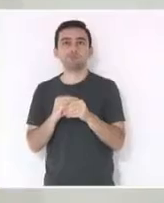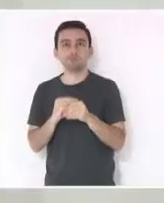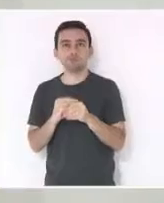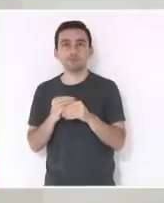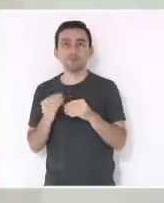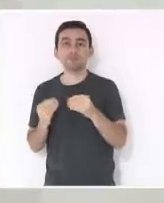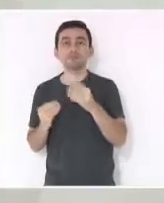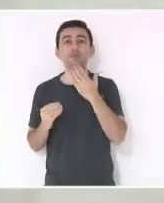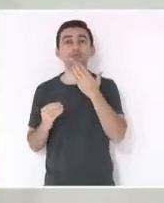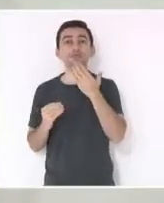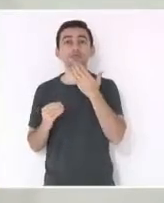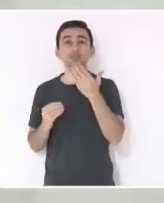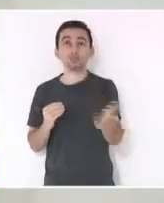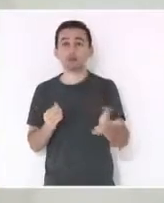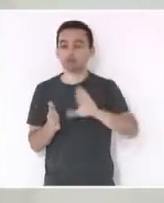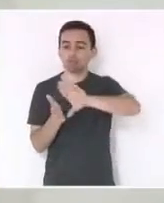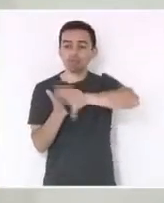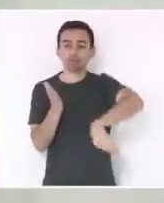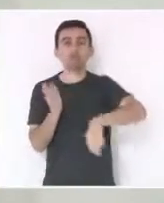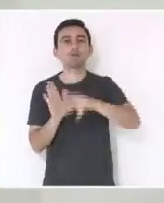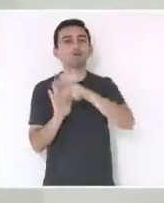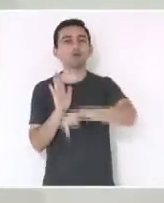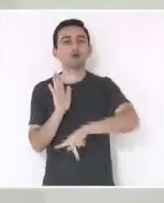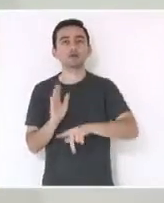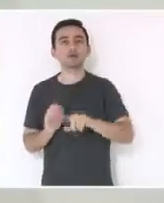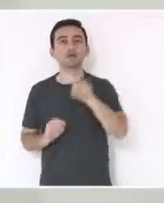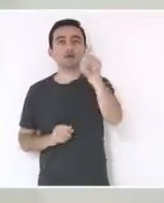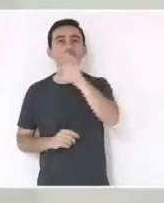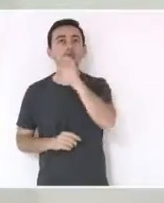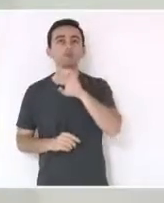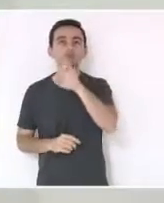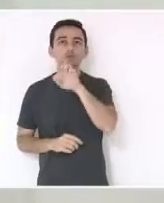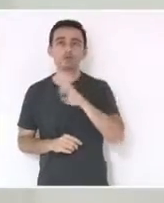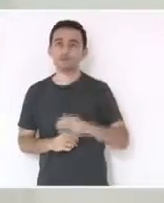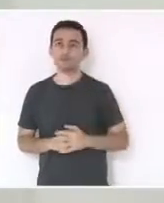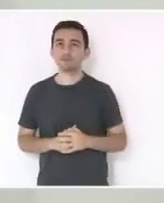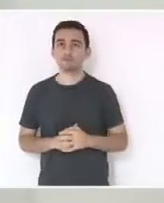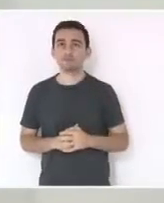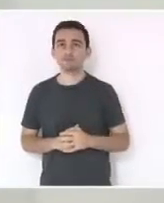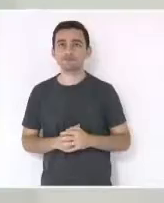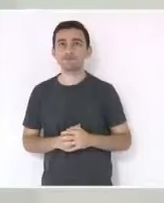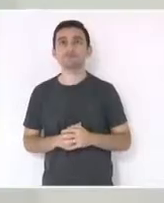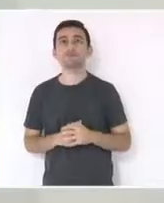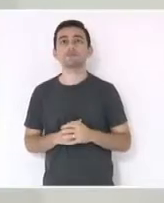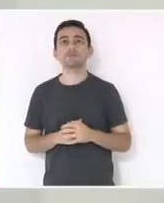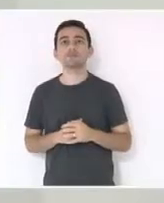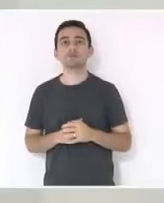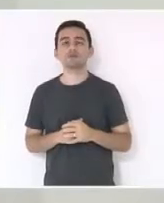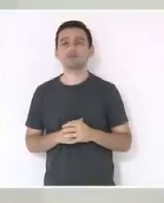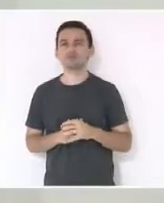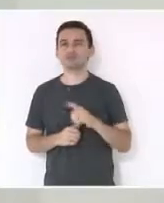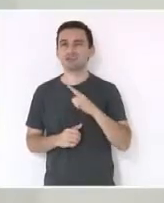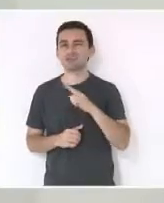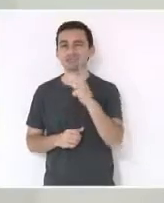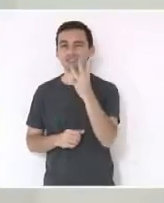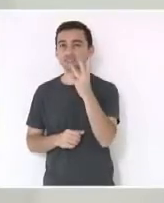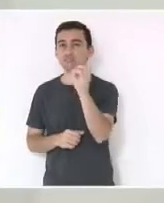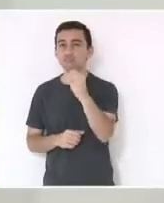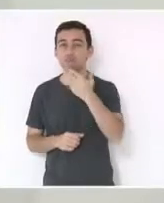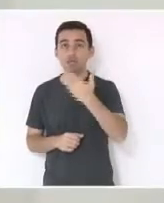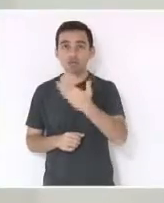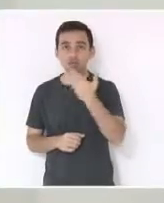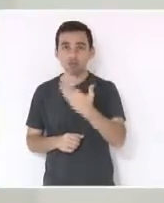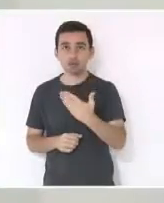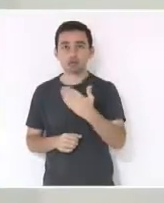do projeto dessa casa para o governador pinho moreira dentre os as 30 as reivindicações que ele vai apresentar o